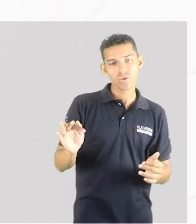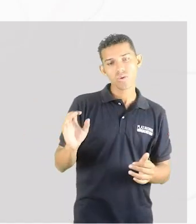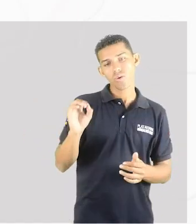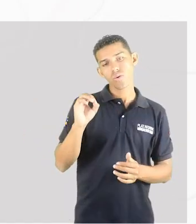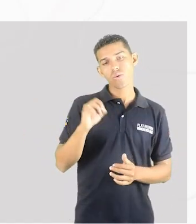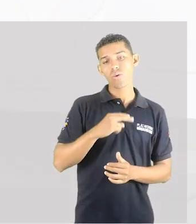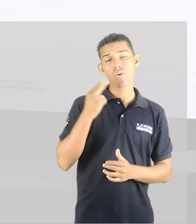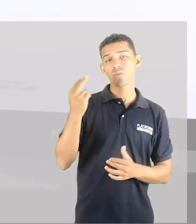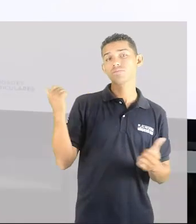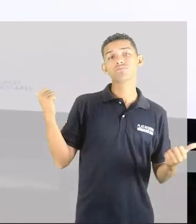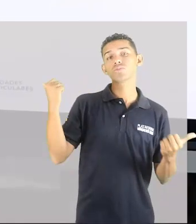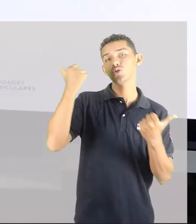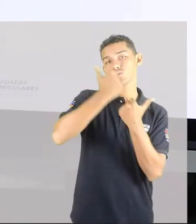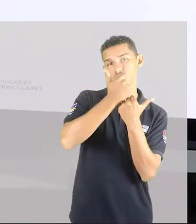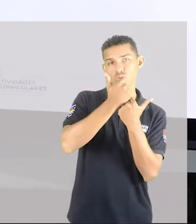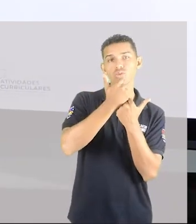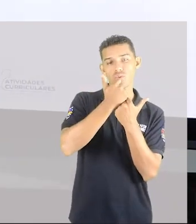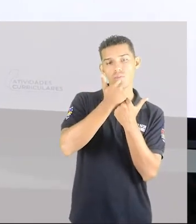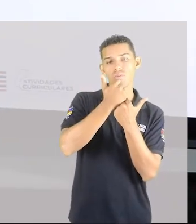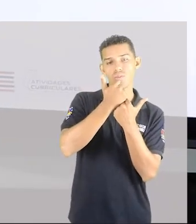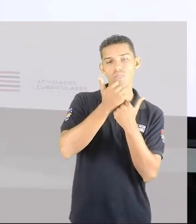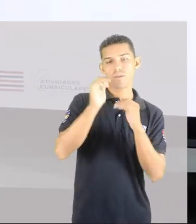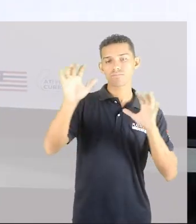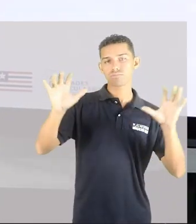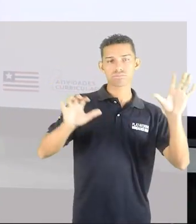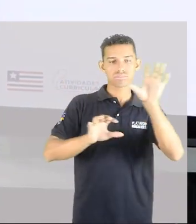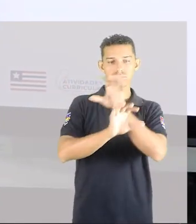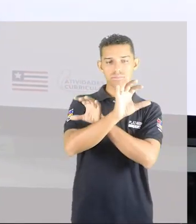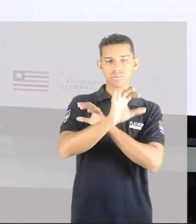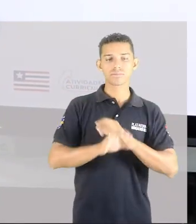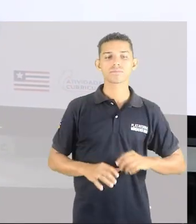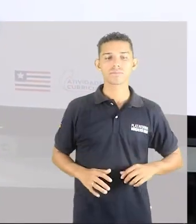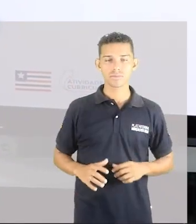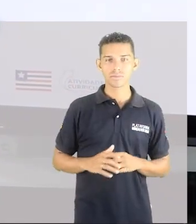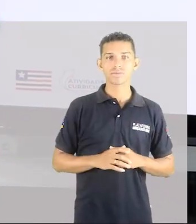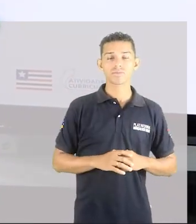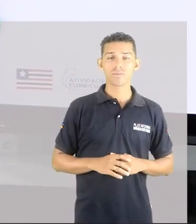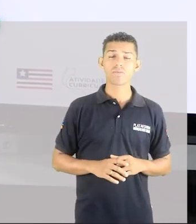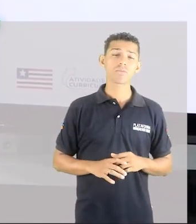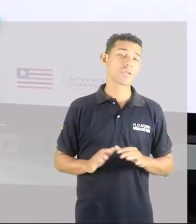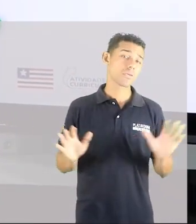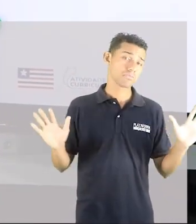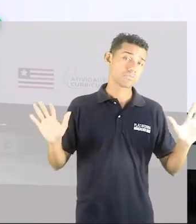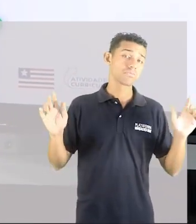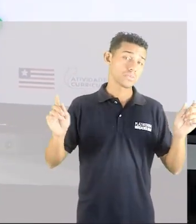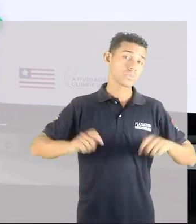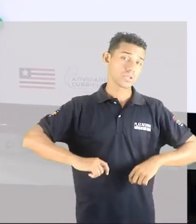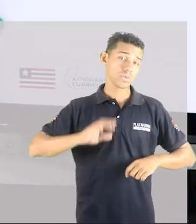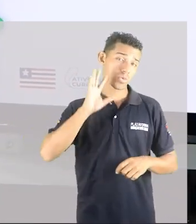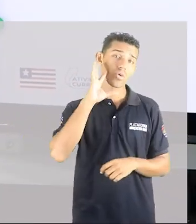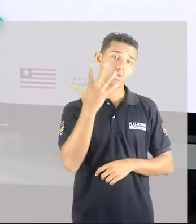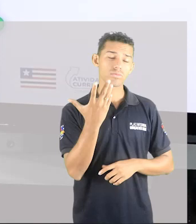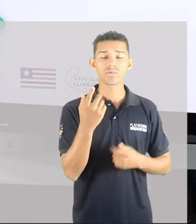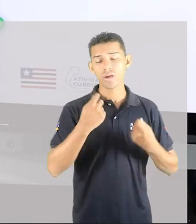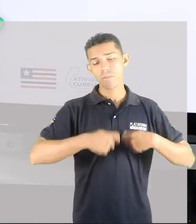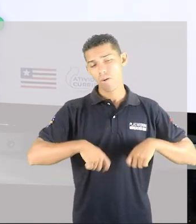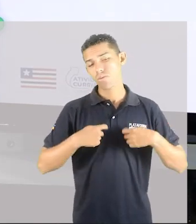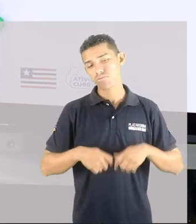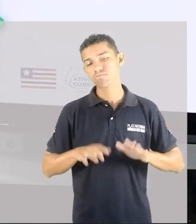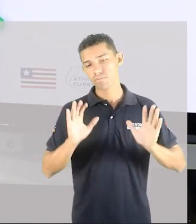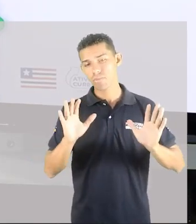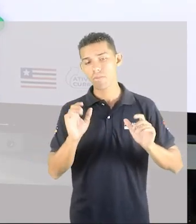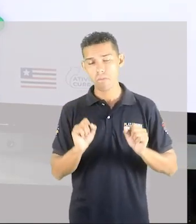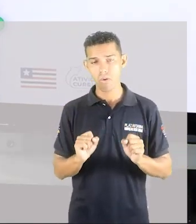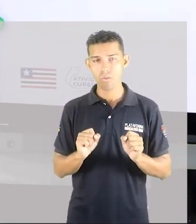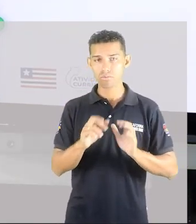simplesmente substituição ou deslocamento. Existem condições para que isso aconteça, né?